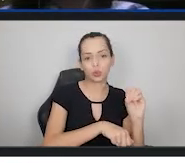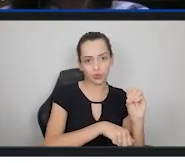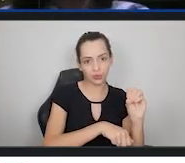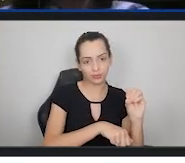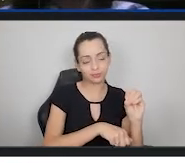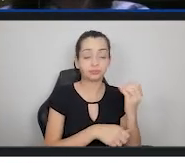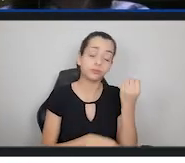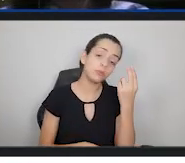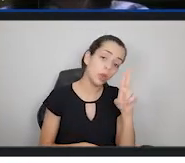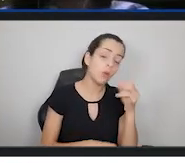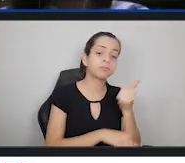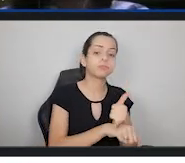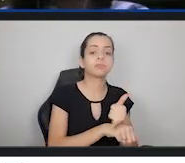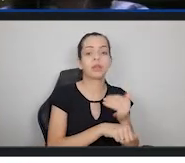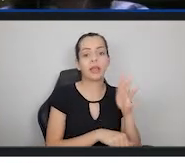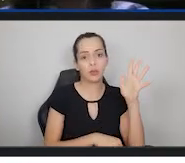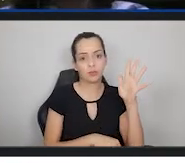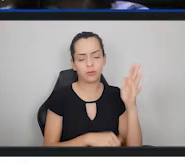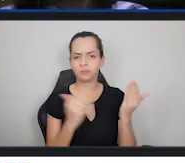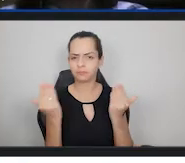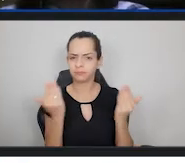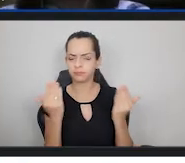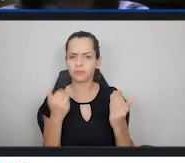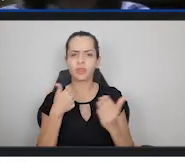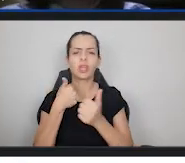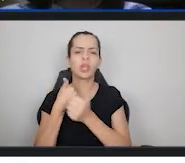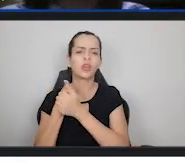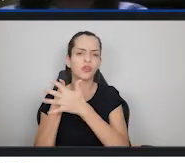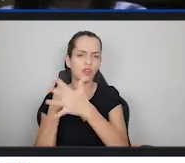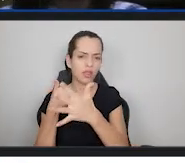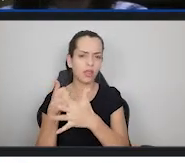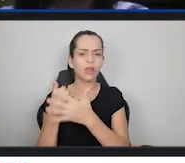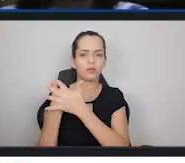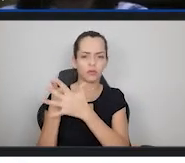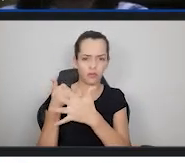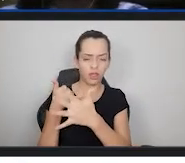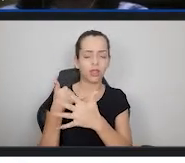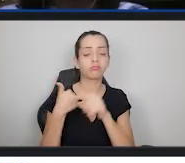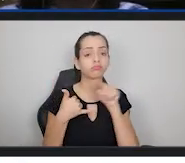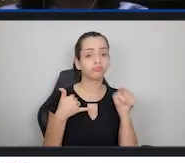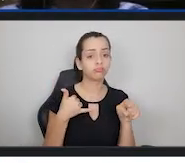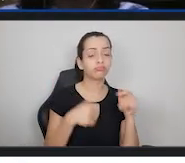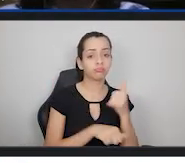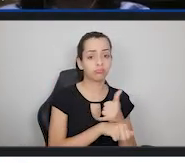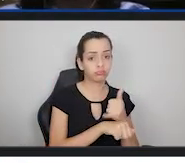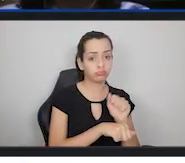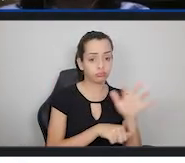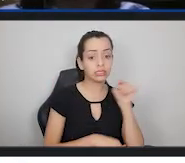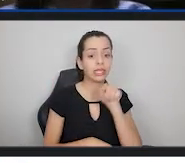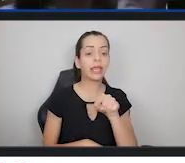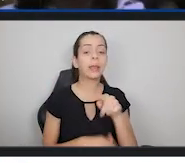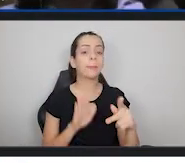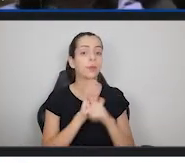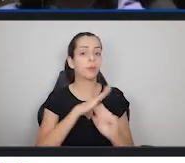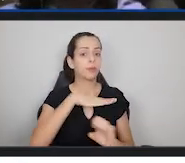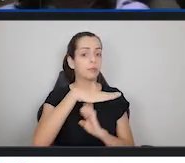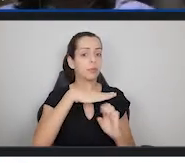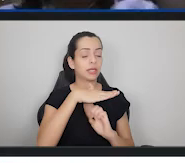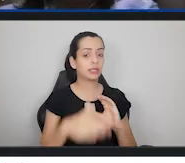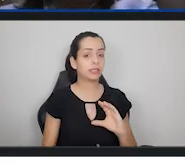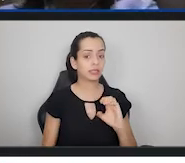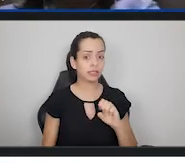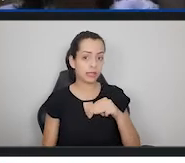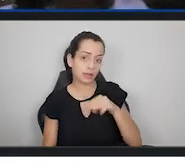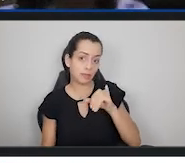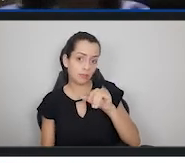cabo CA, ou cabo com alma de aço. Ou cabo CA, que é só o cabo de alumínio, tá? Com relação à comparação entre